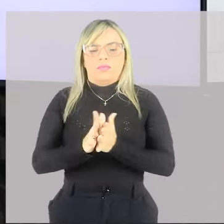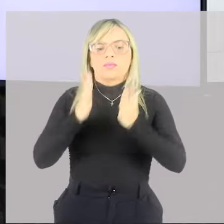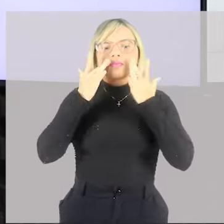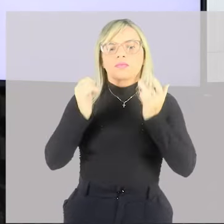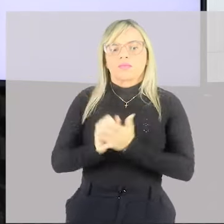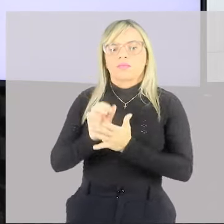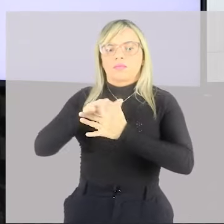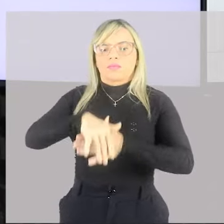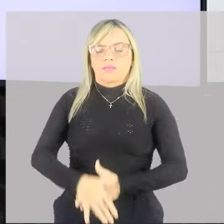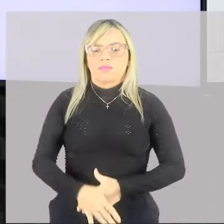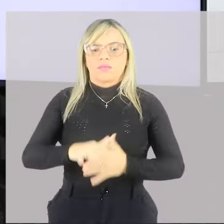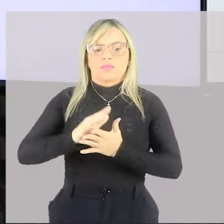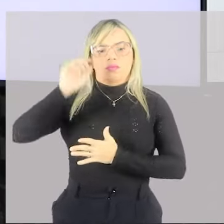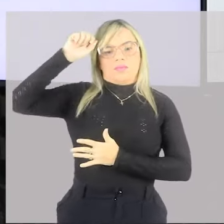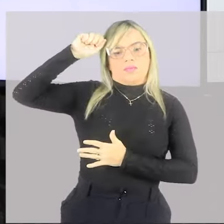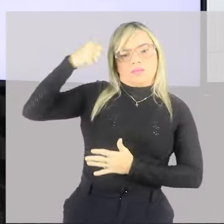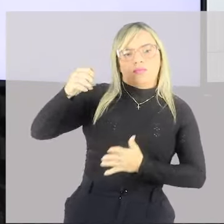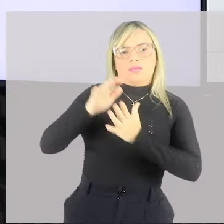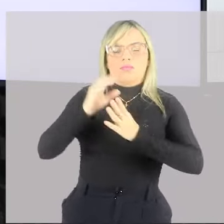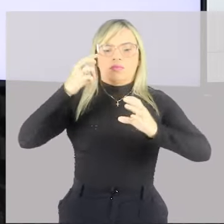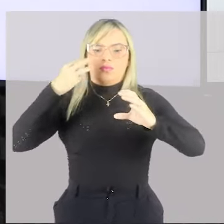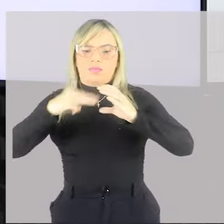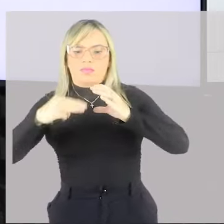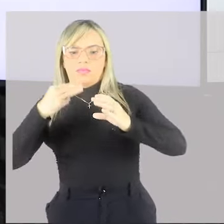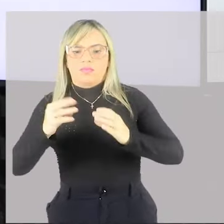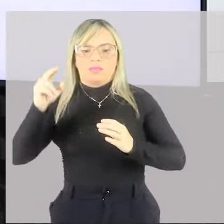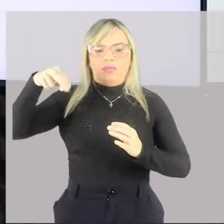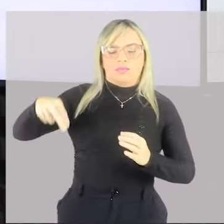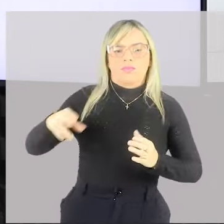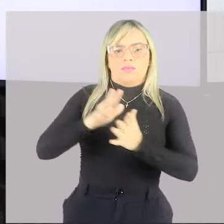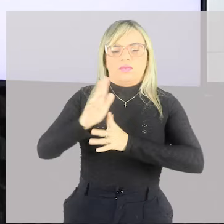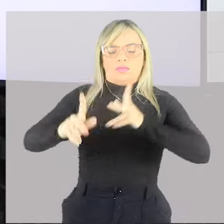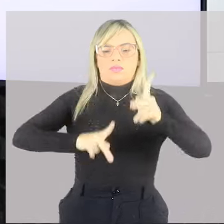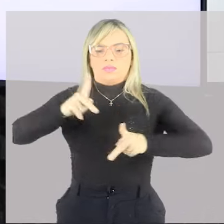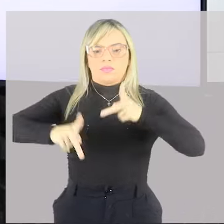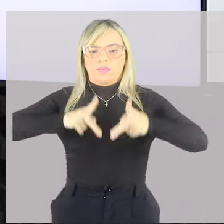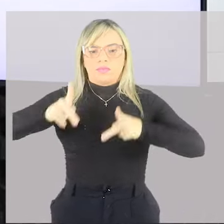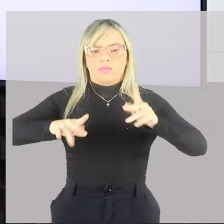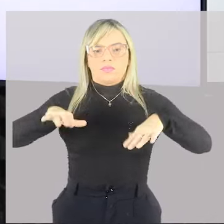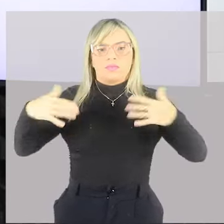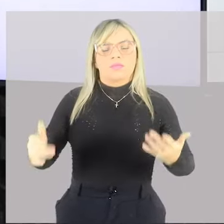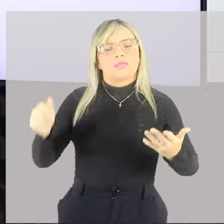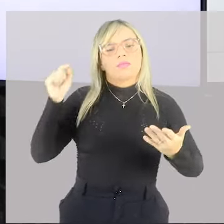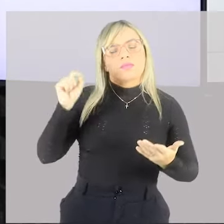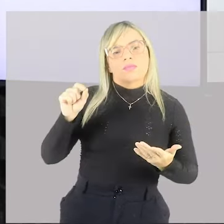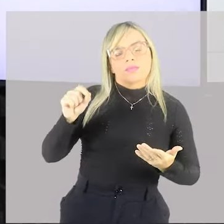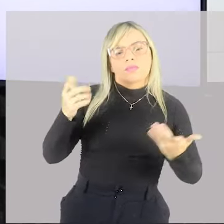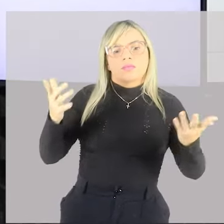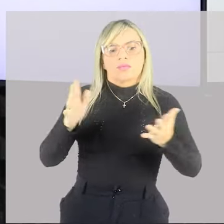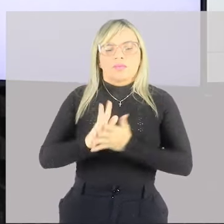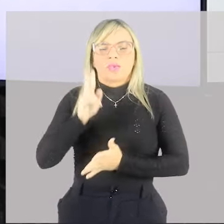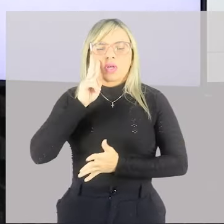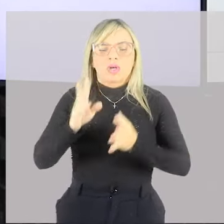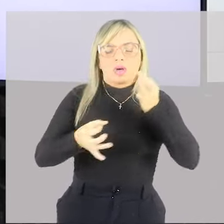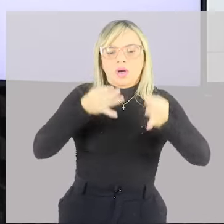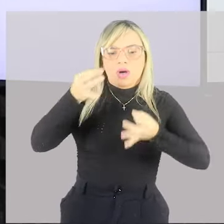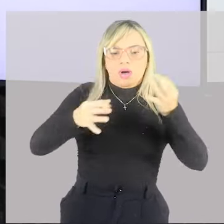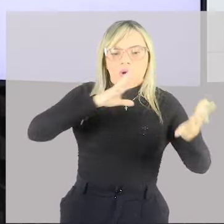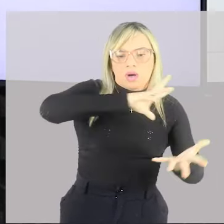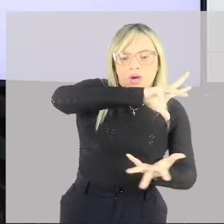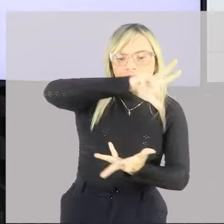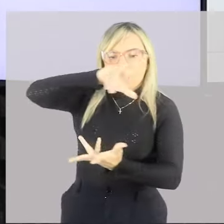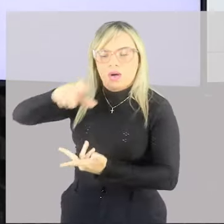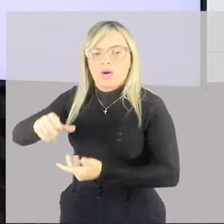africana né as mensagens os sã esse povo ah a visão de mundo